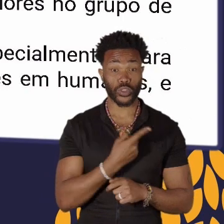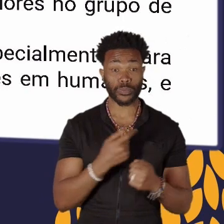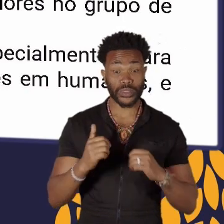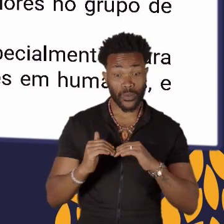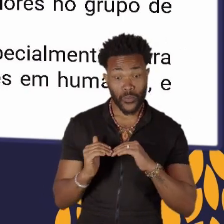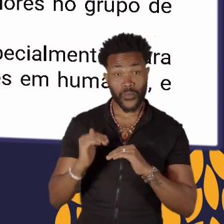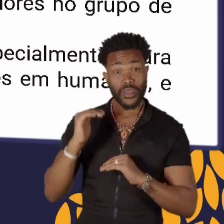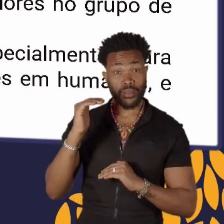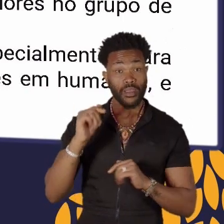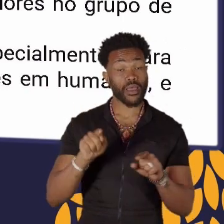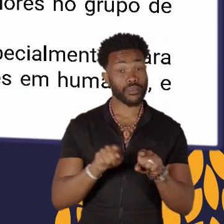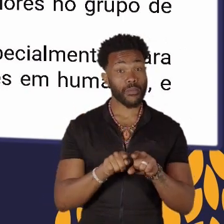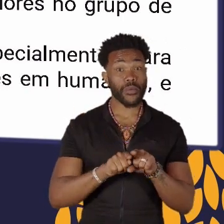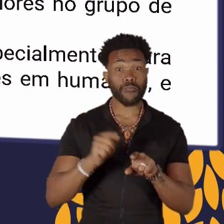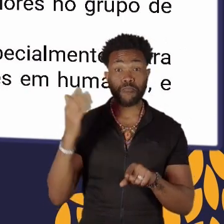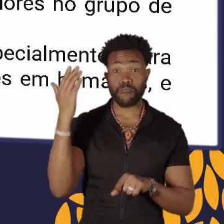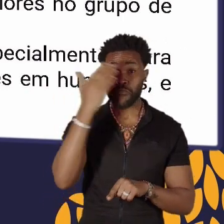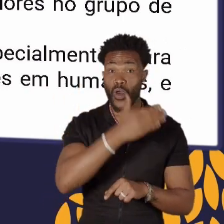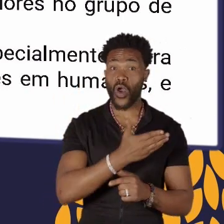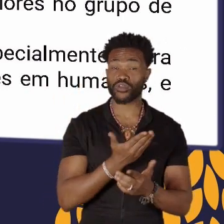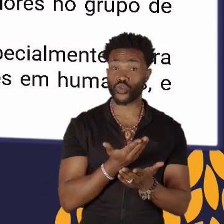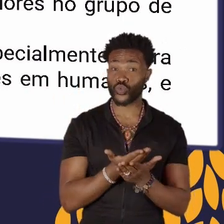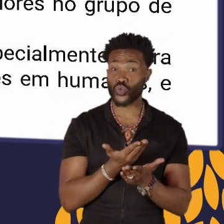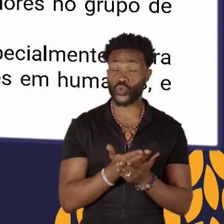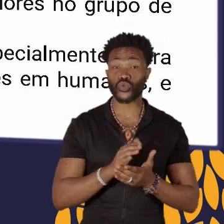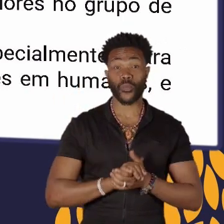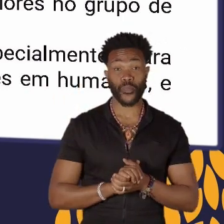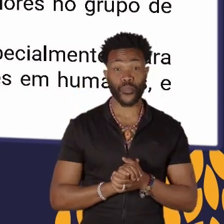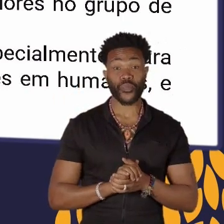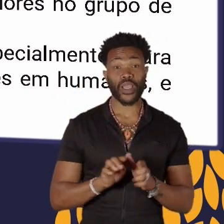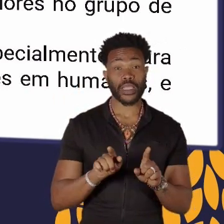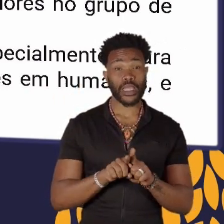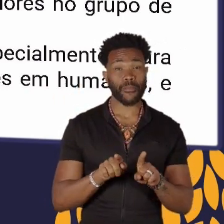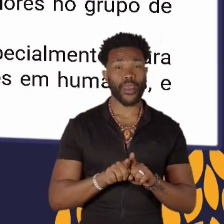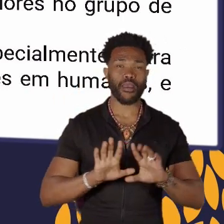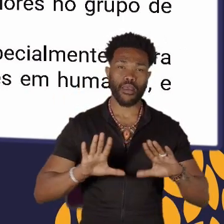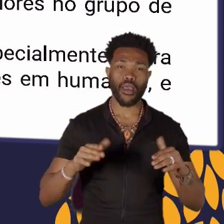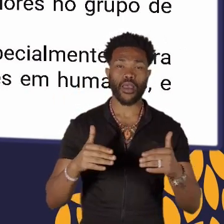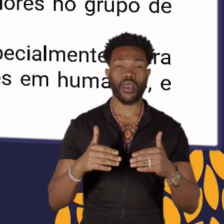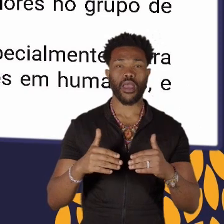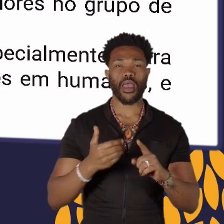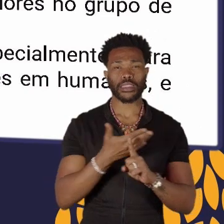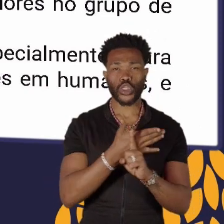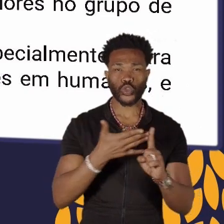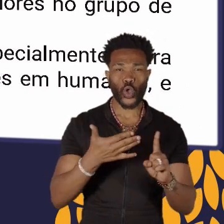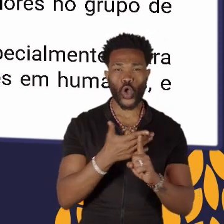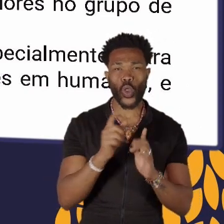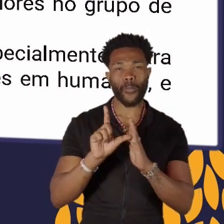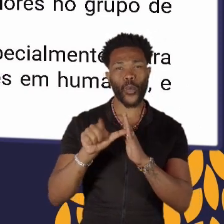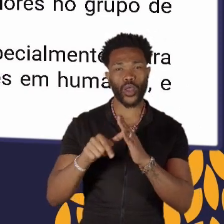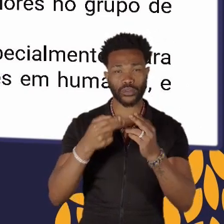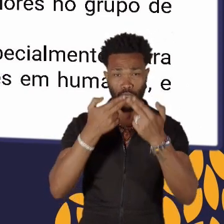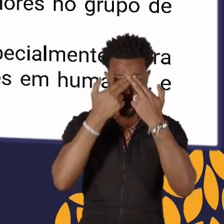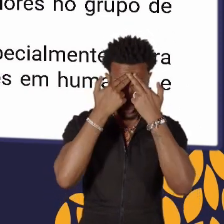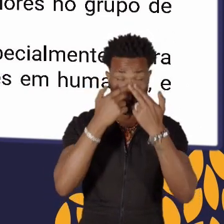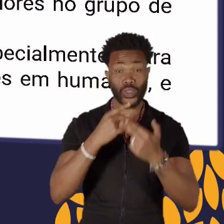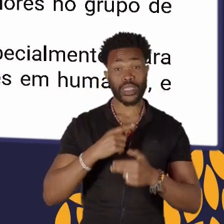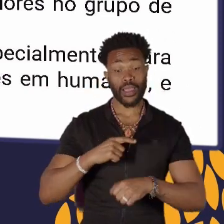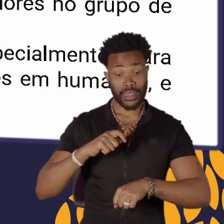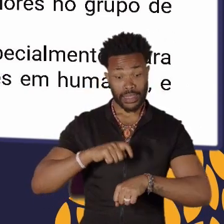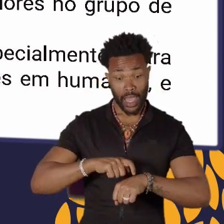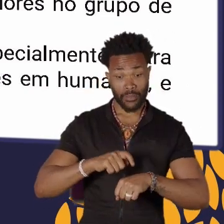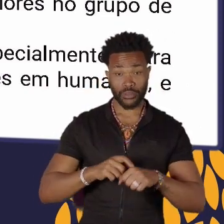aumentar as evidências, os estudos. No transtorno de estresse pós-traumático, sim, a gente tem resultados também de curto